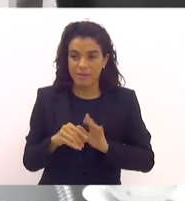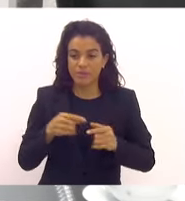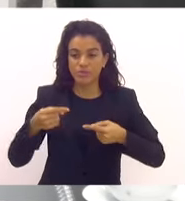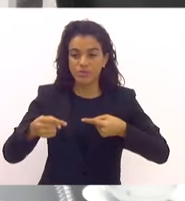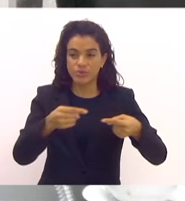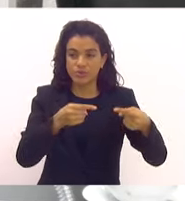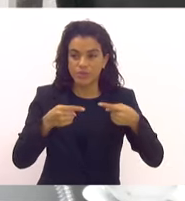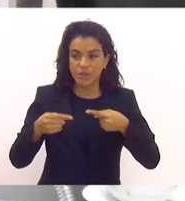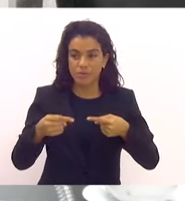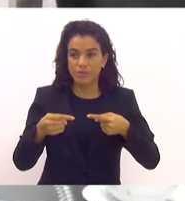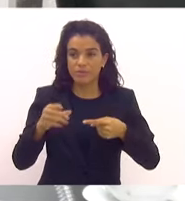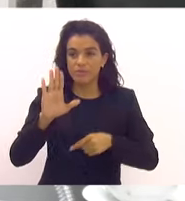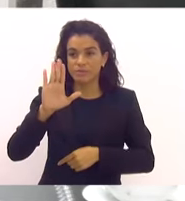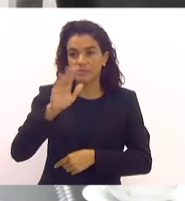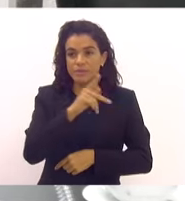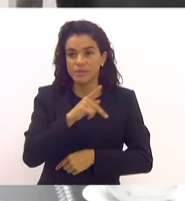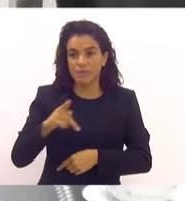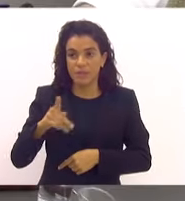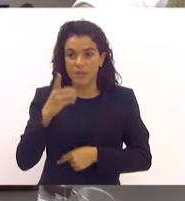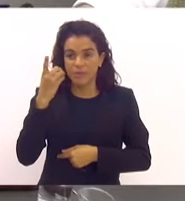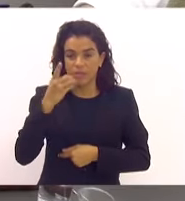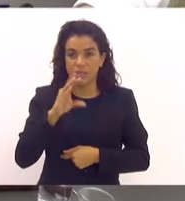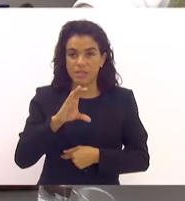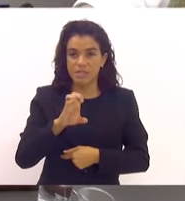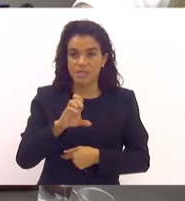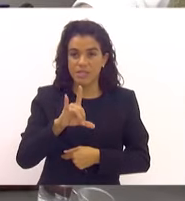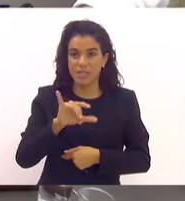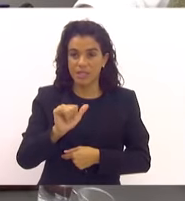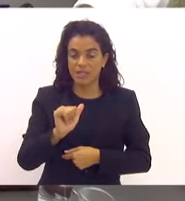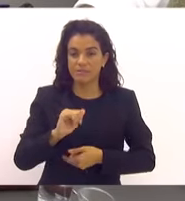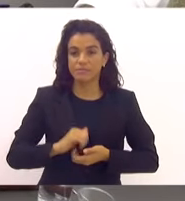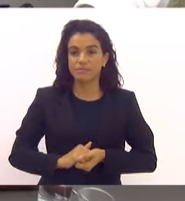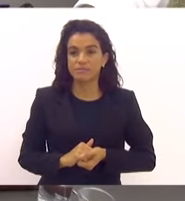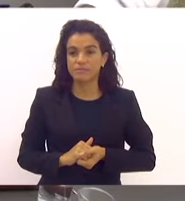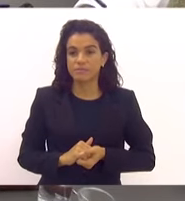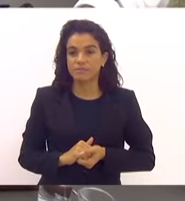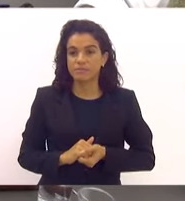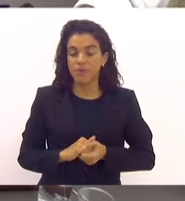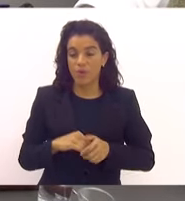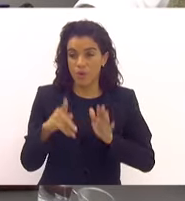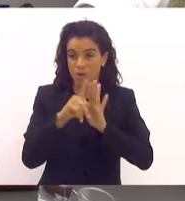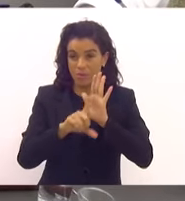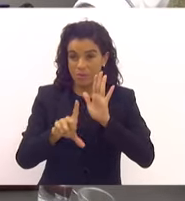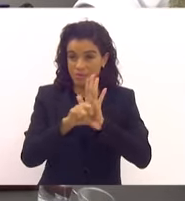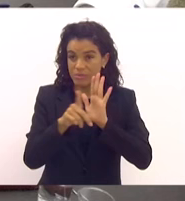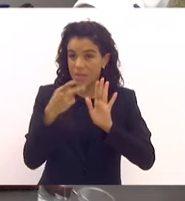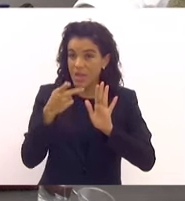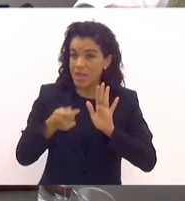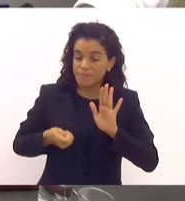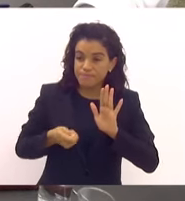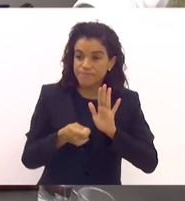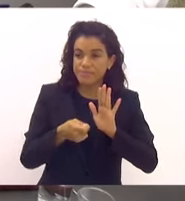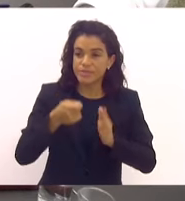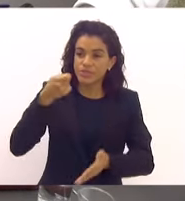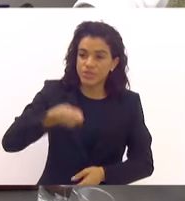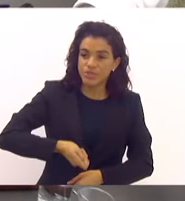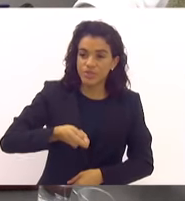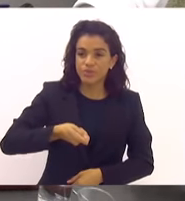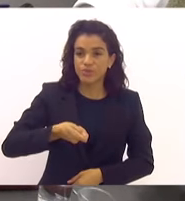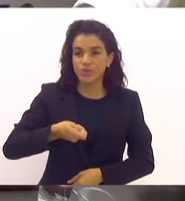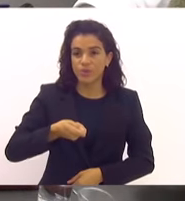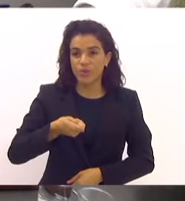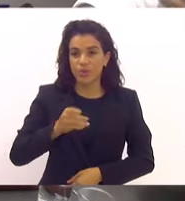discussão? Presidente. Para discutir, deputada Célia. O presente projeto de lei, ele institui